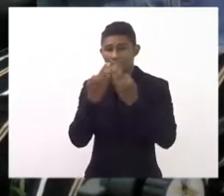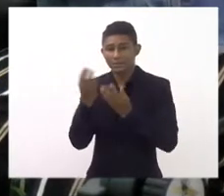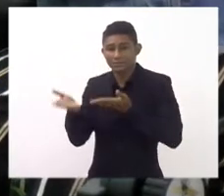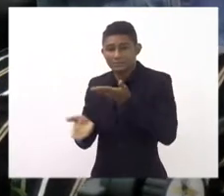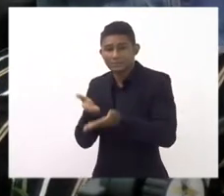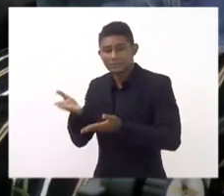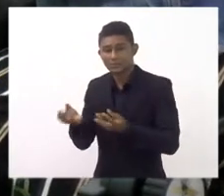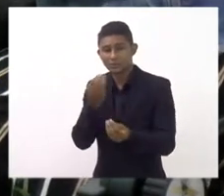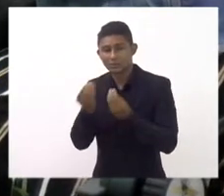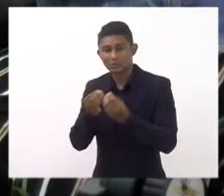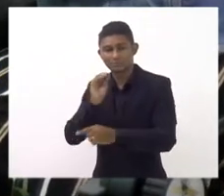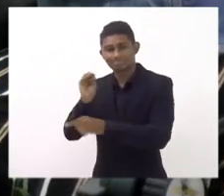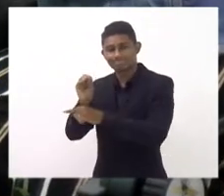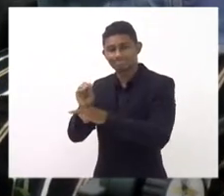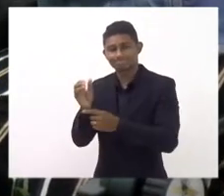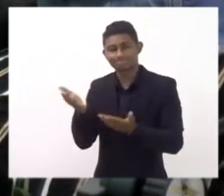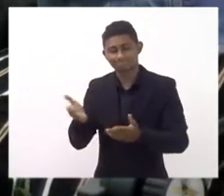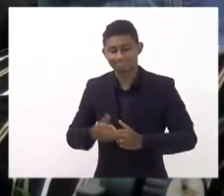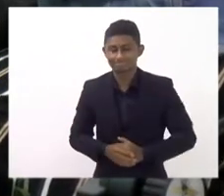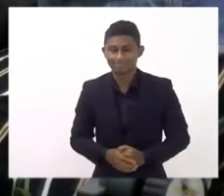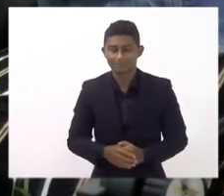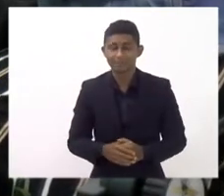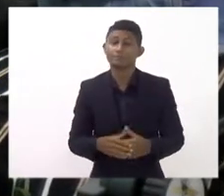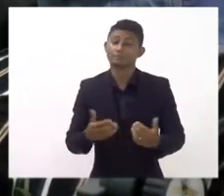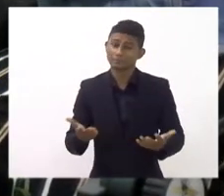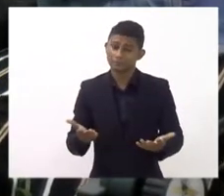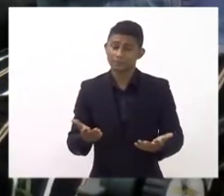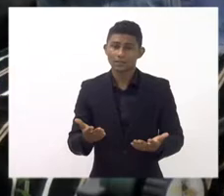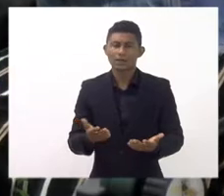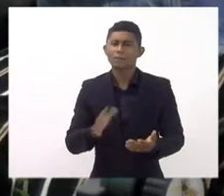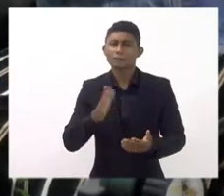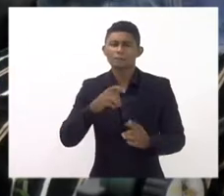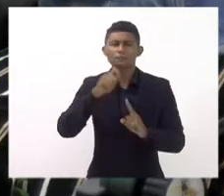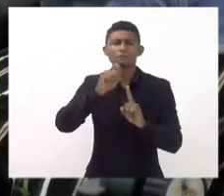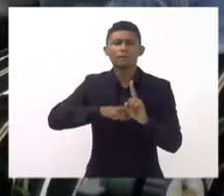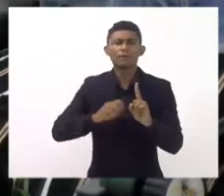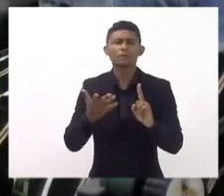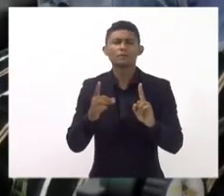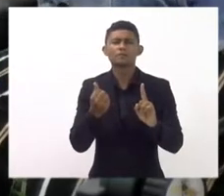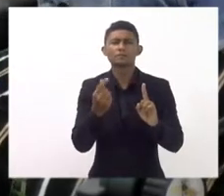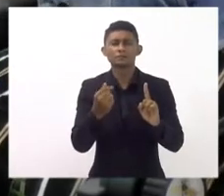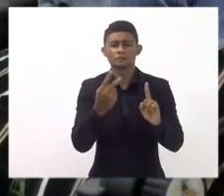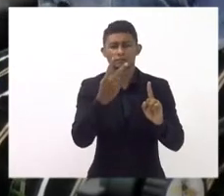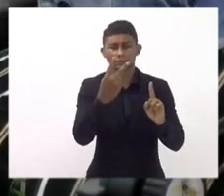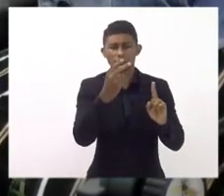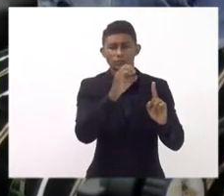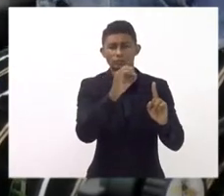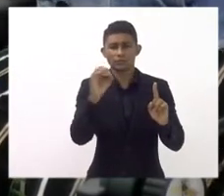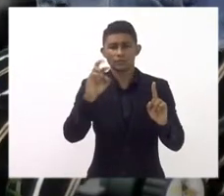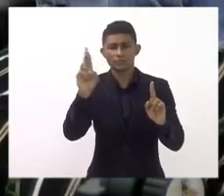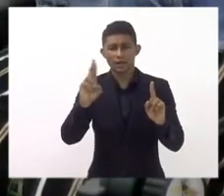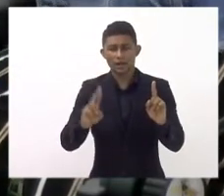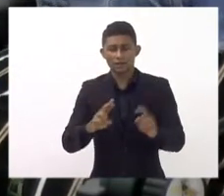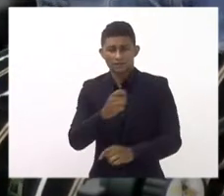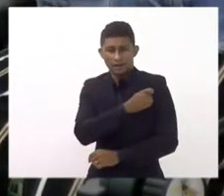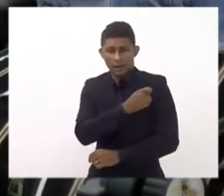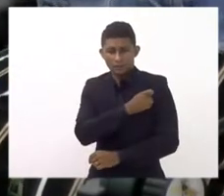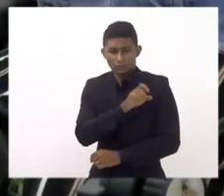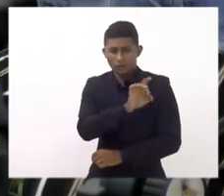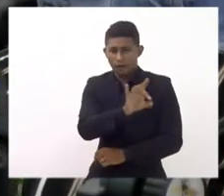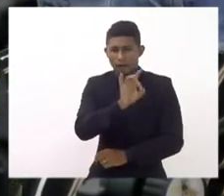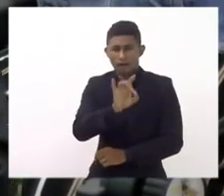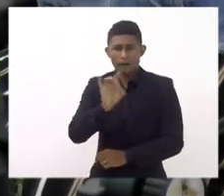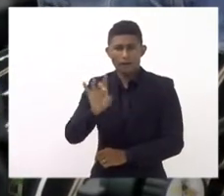Nós estamos falando, deputado, no mínimo, de custos mensais de R$200 por cada estudante. Isso